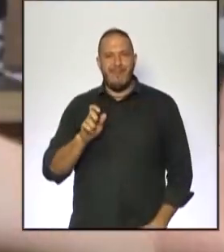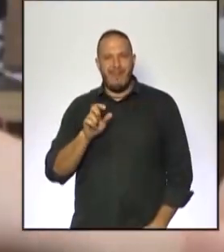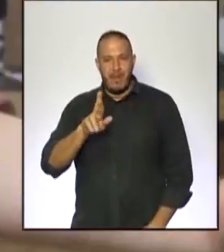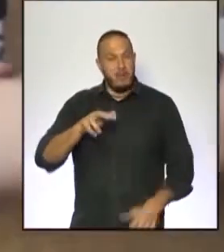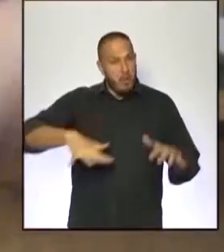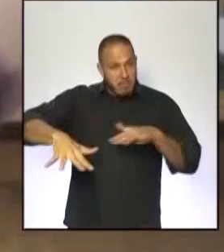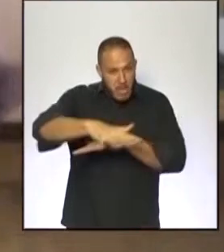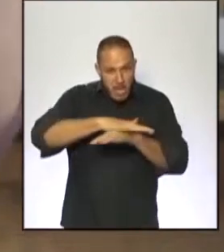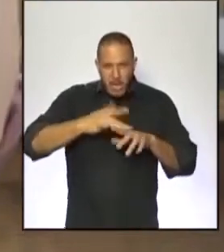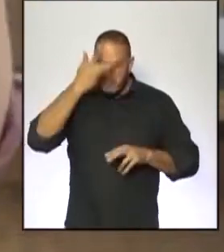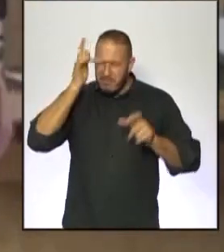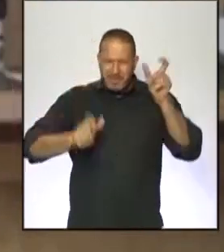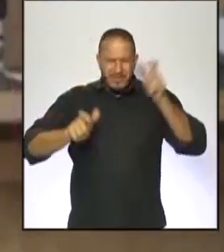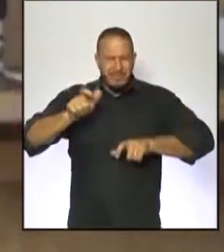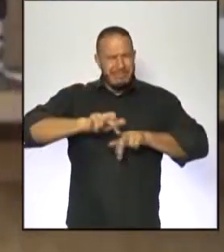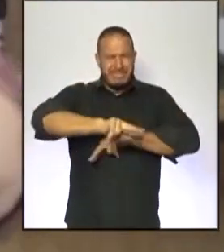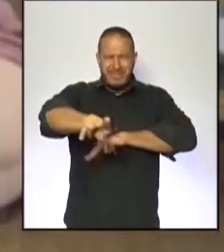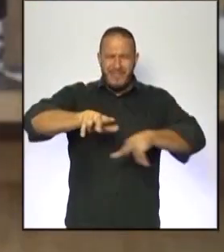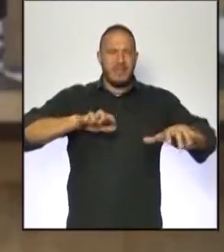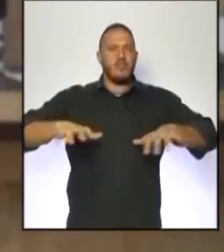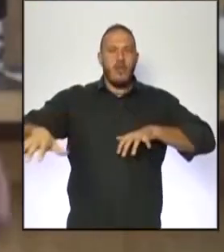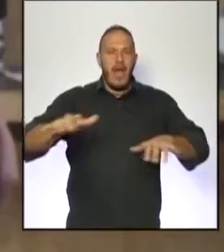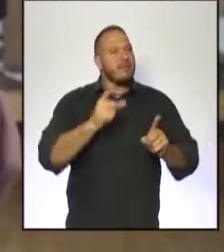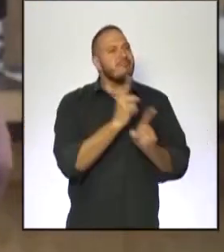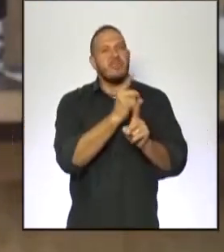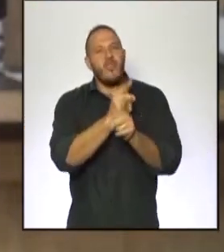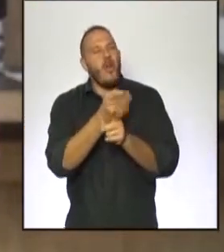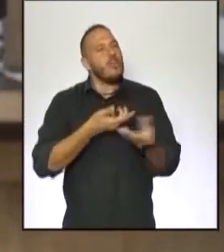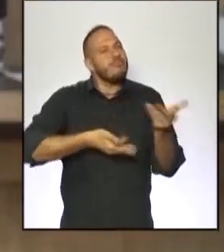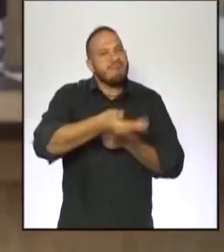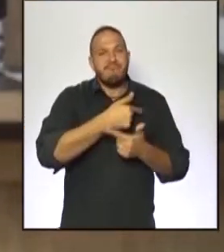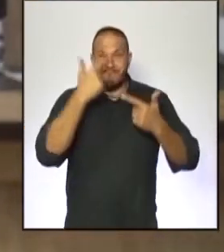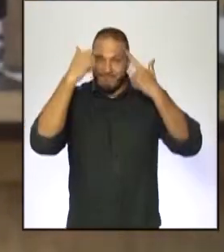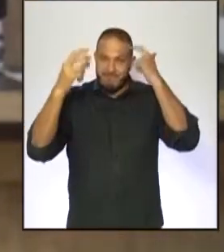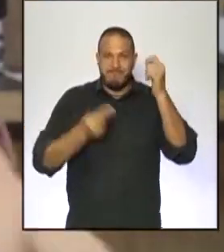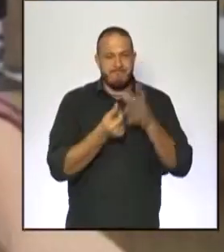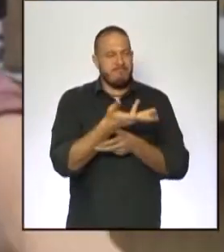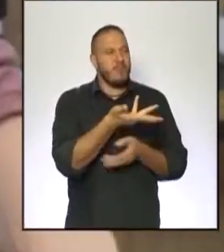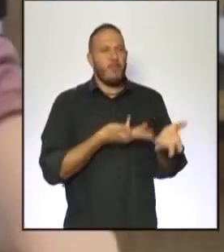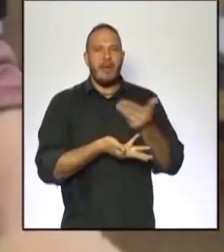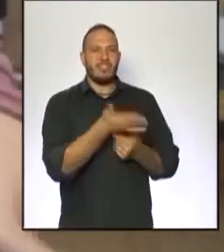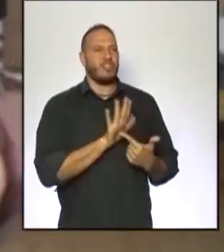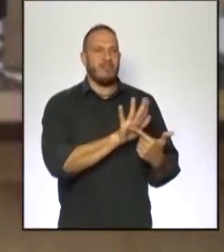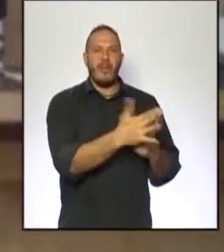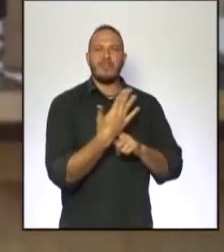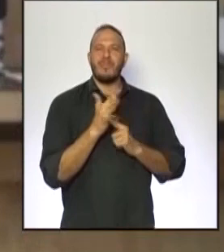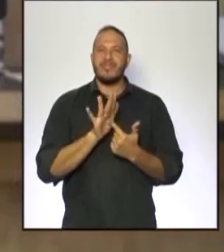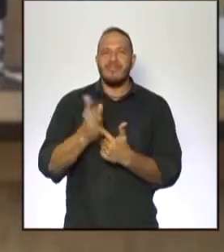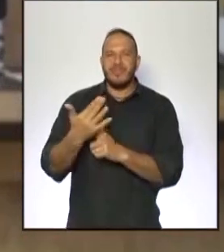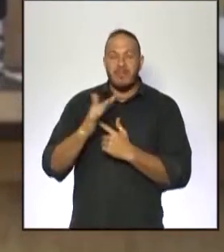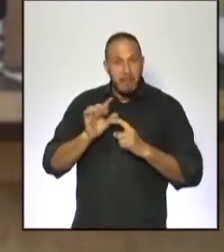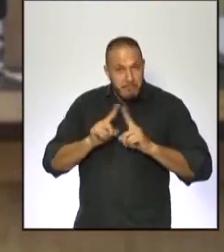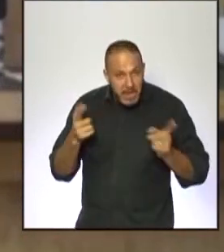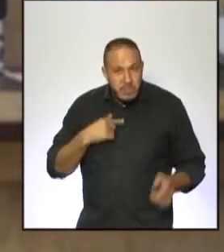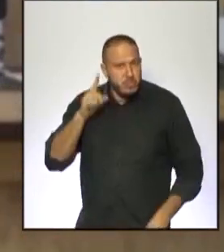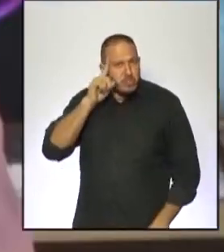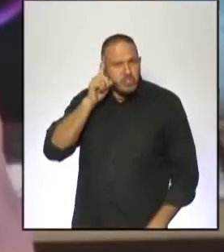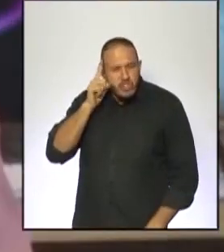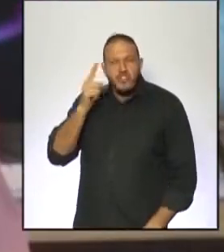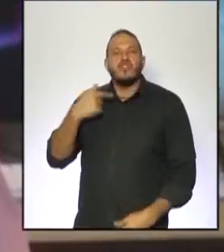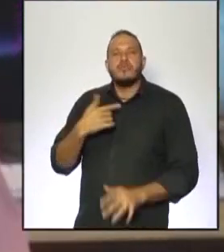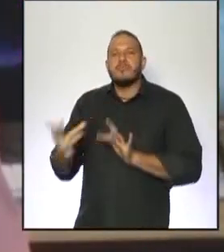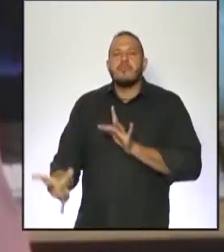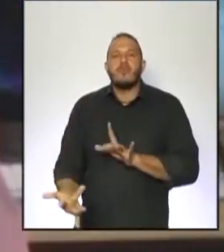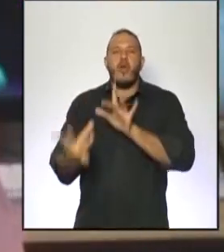onde makers de vários lugares se encontram e mostram invenções um para os outros. Mas no dia a dia, eles se encontram